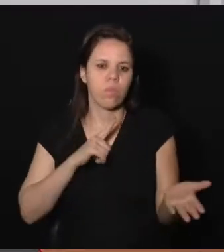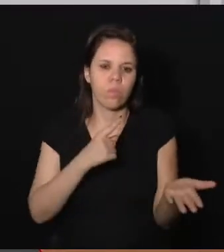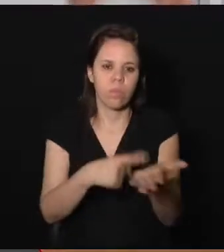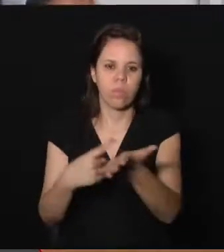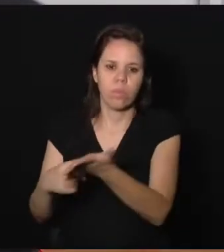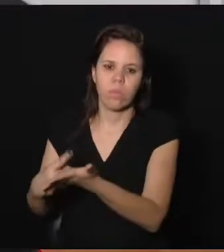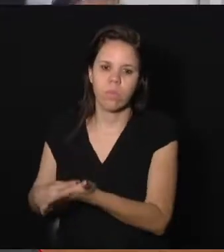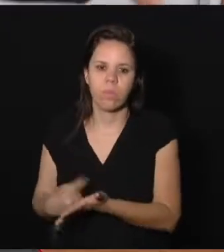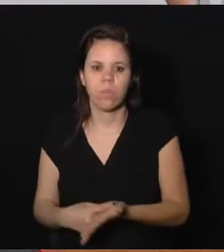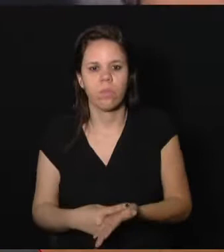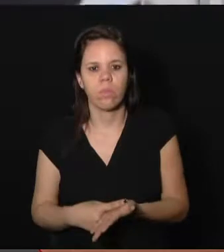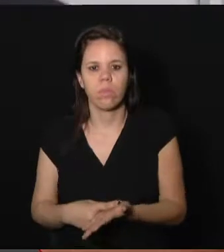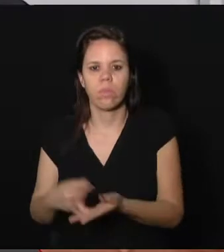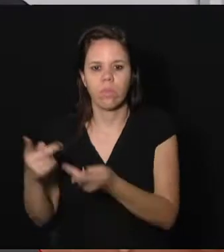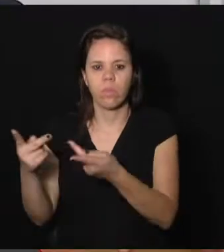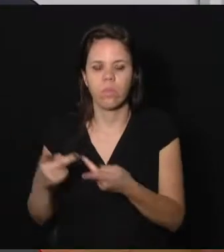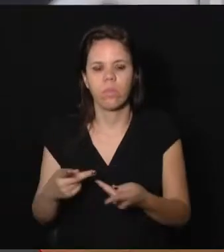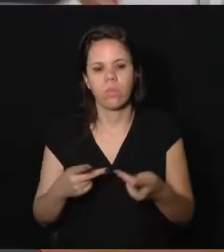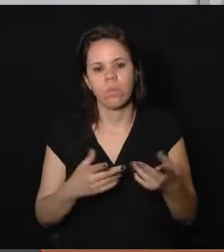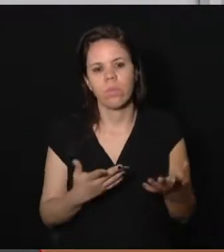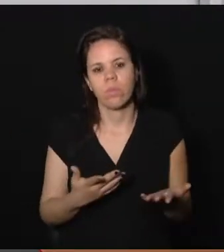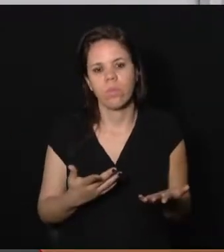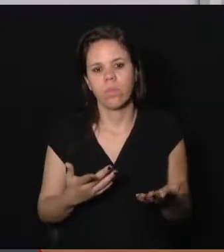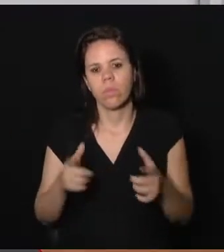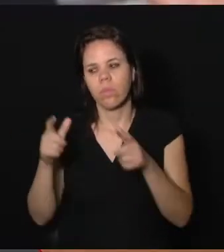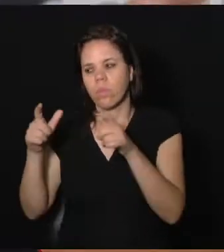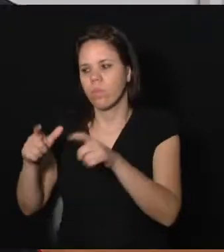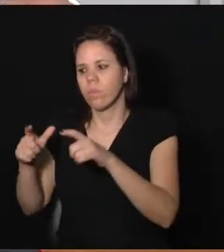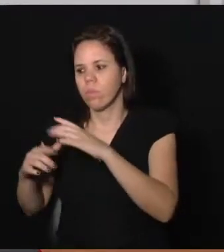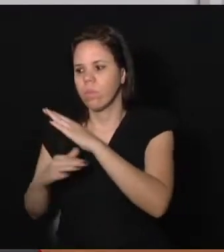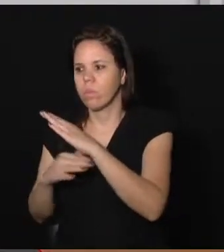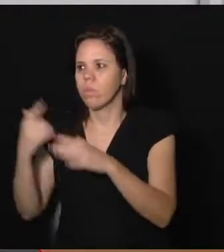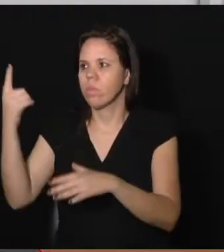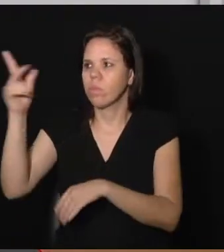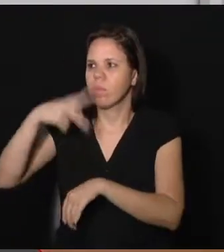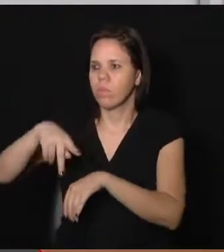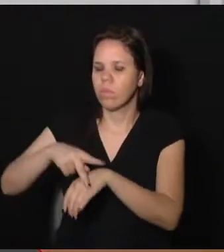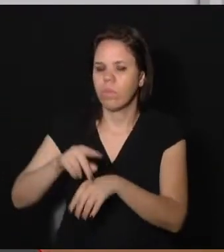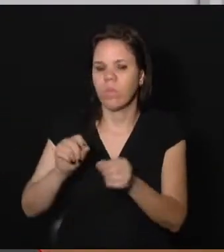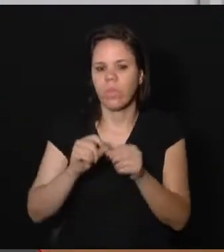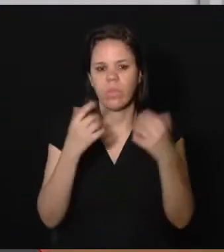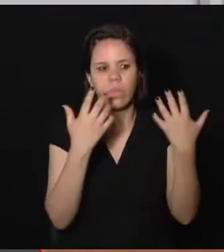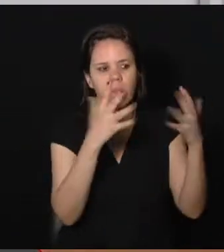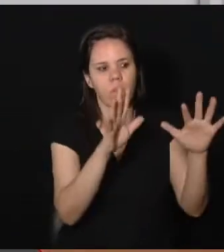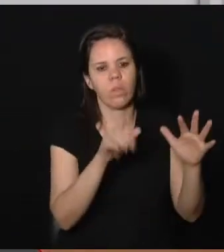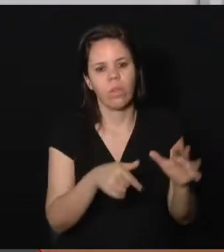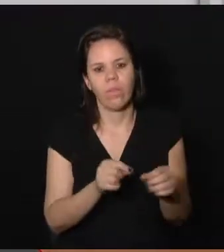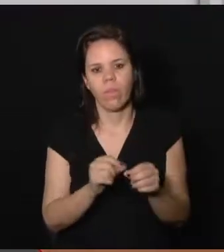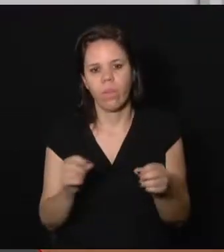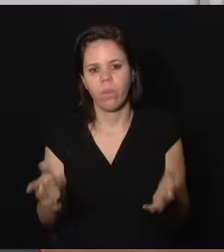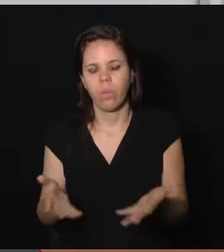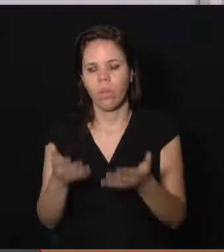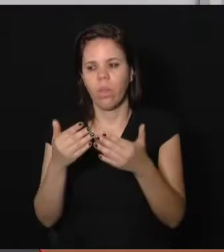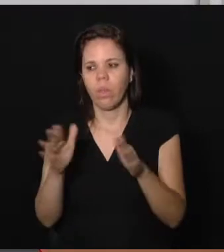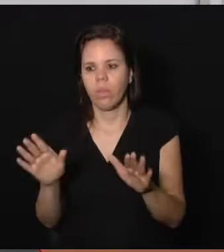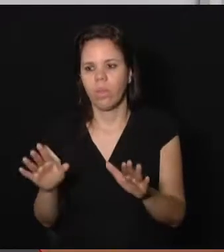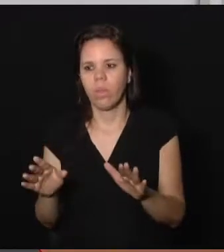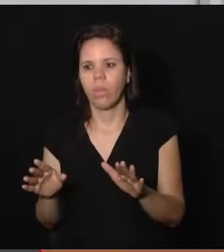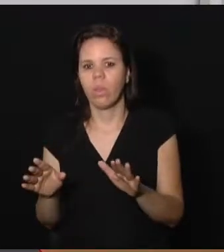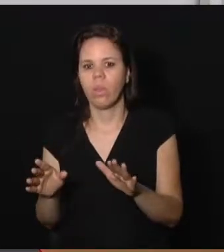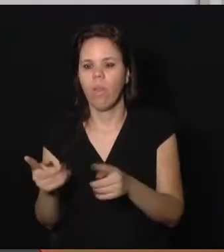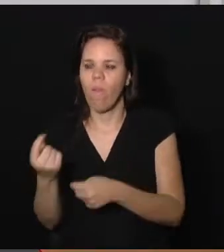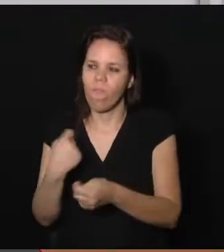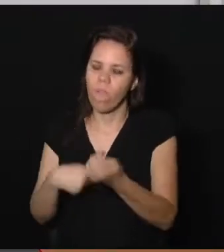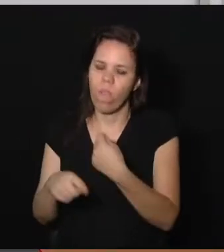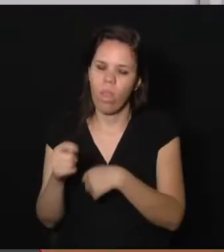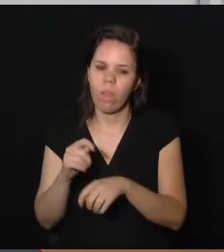chamar uma Câmara de Comércio de um determinado país, vamos fazer um evento e falar, olha, vamos estabelecer comércio. Mas, de